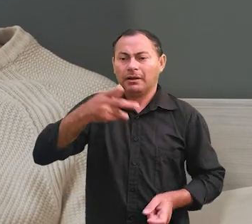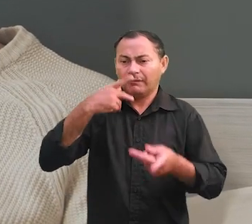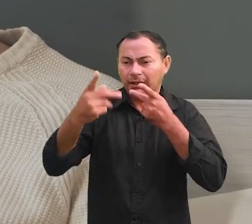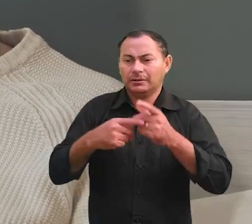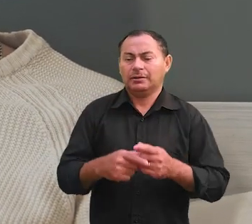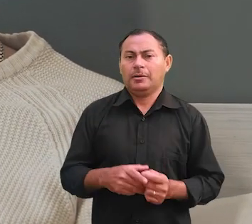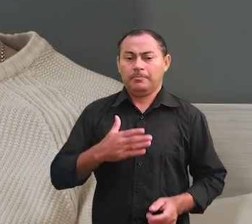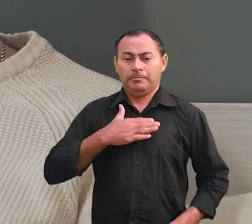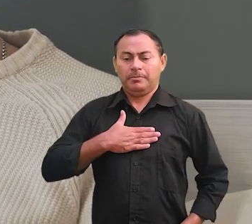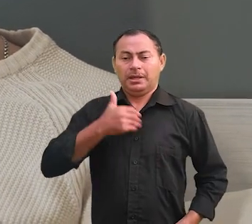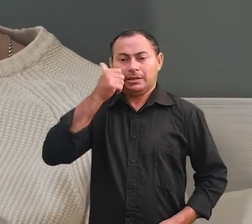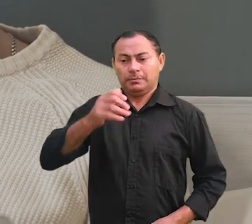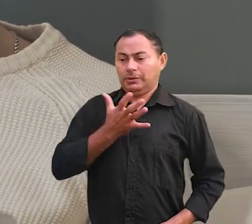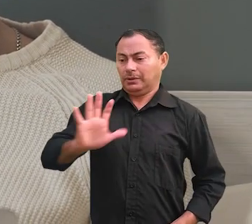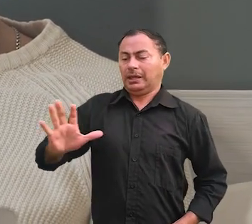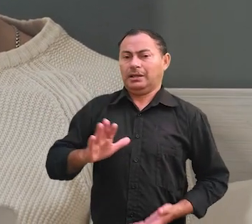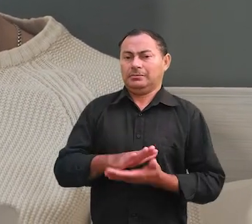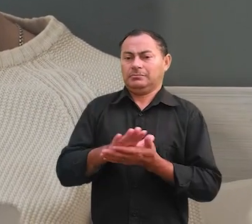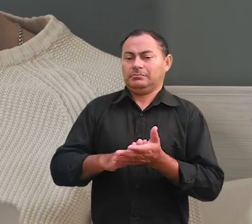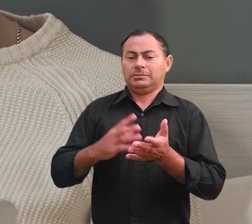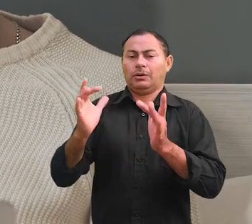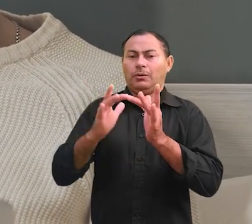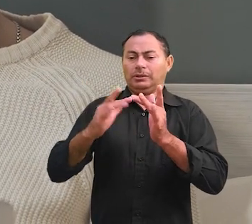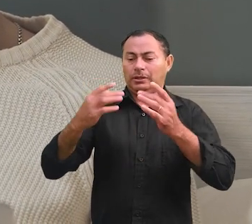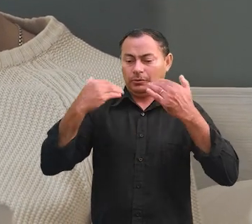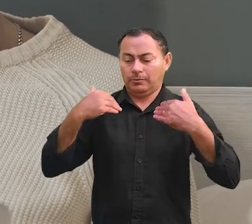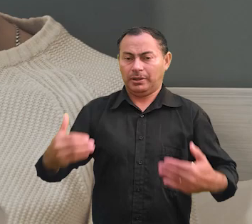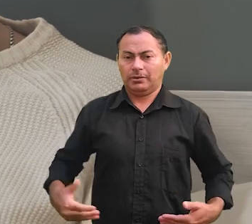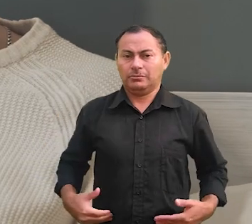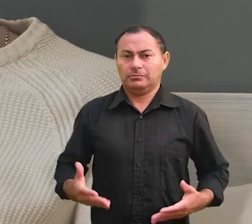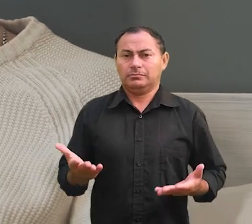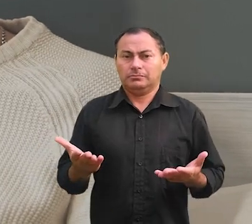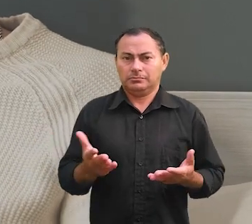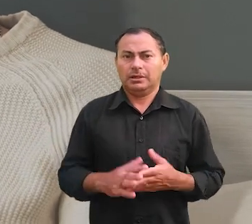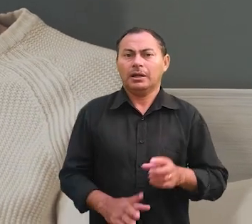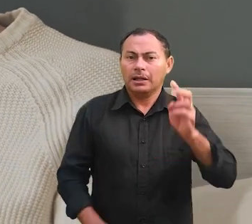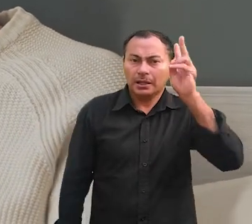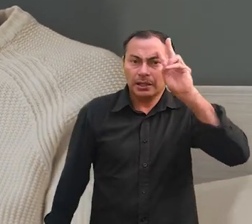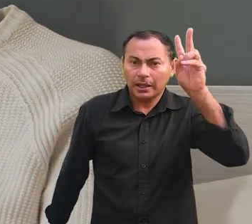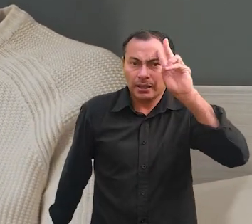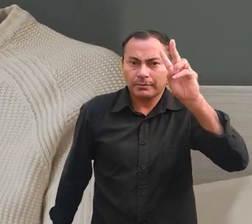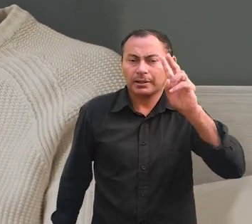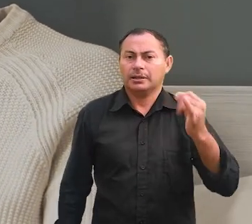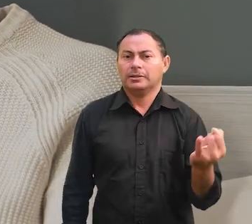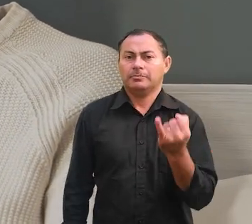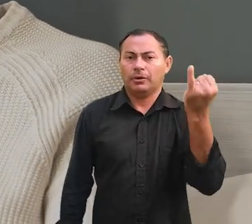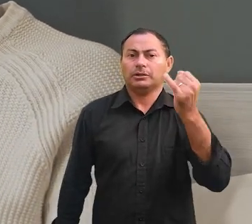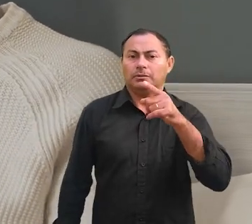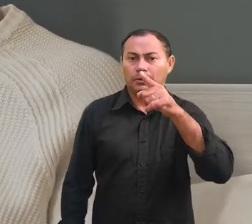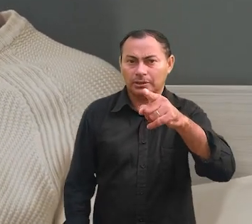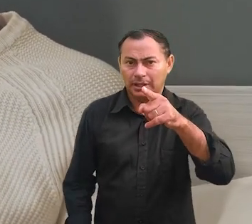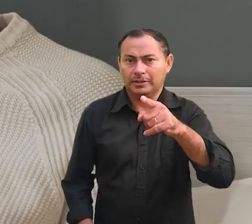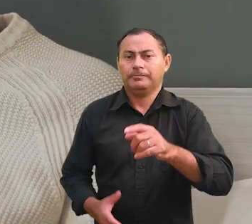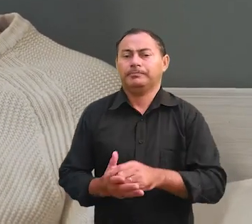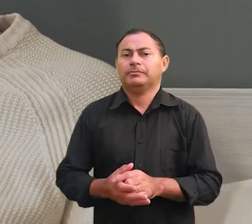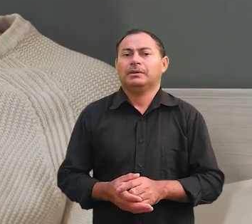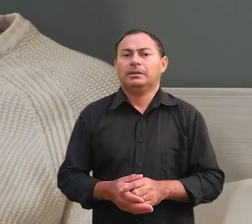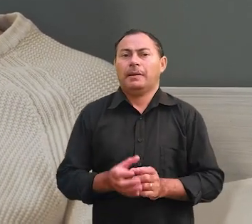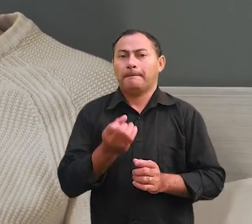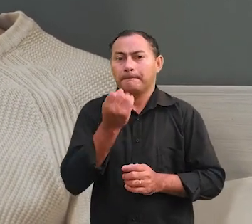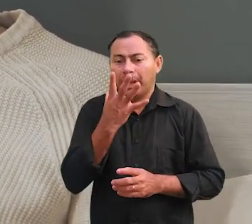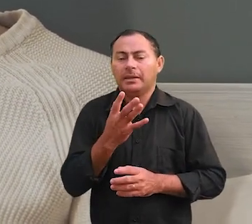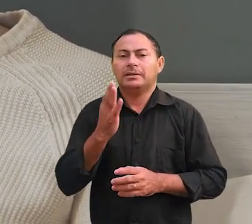ficaria melhor dizer minha esposa não quer nenhum tipo de contato físico lembre-se que é muito importante que você